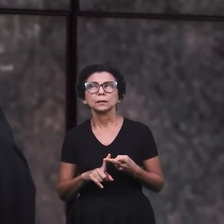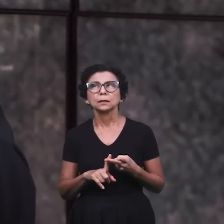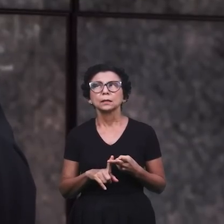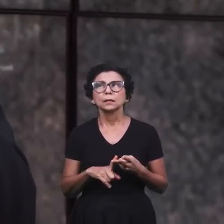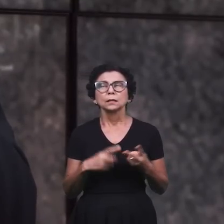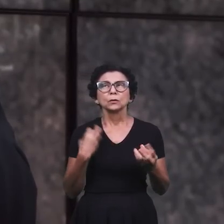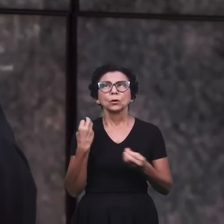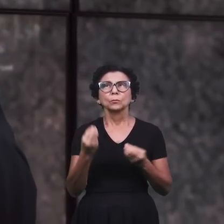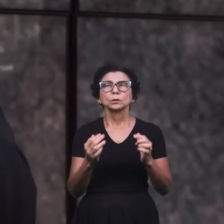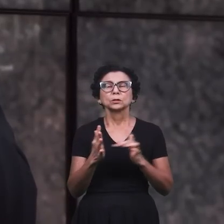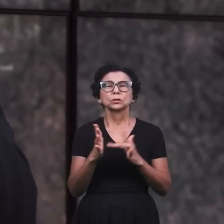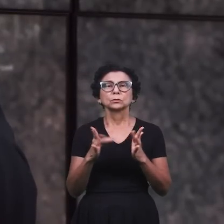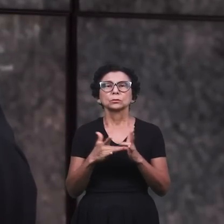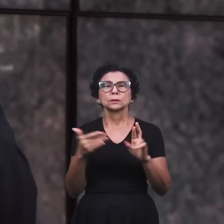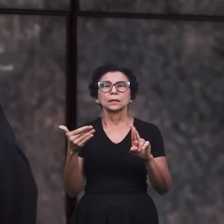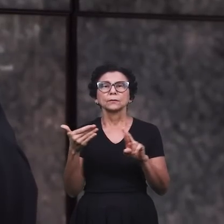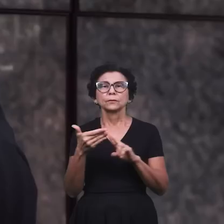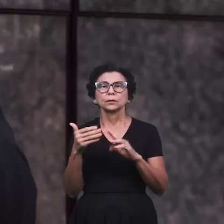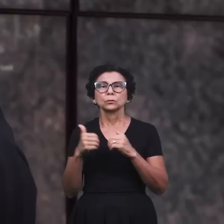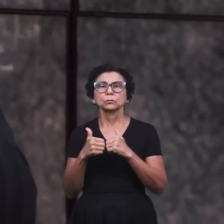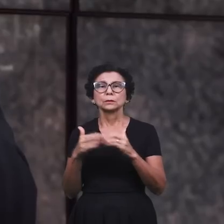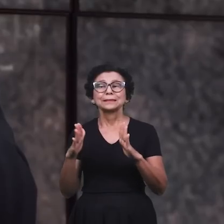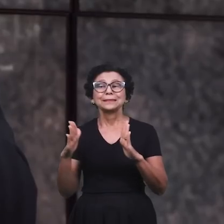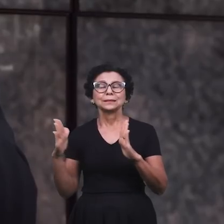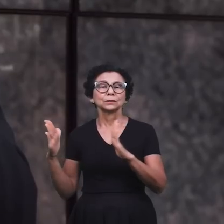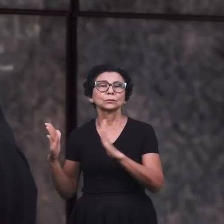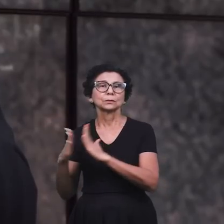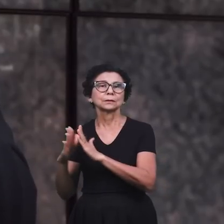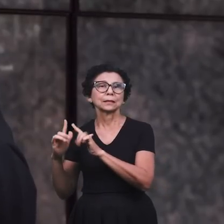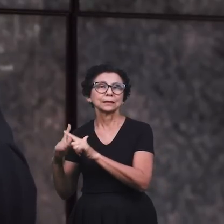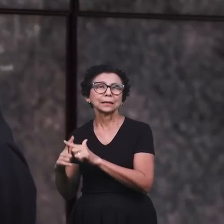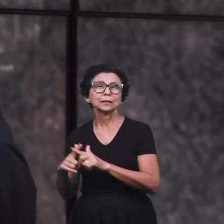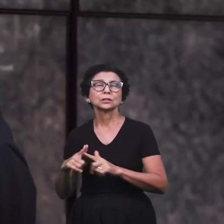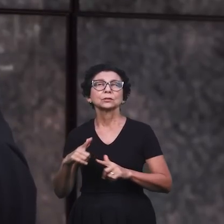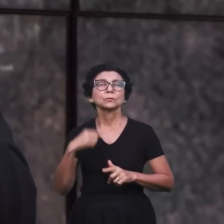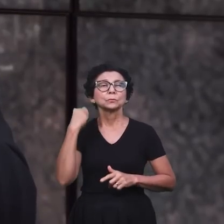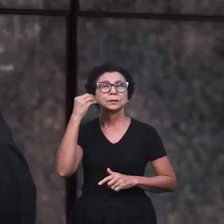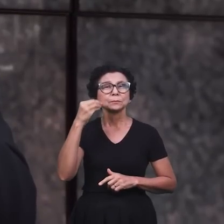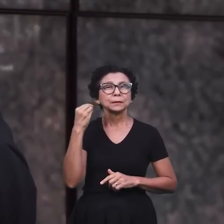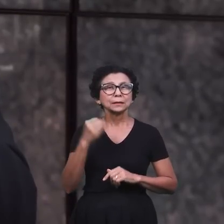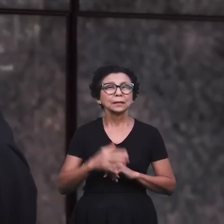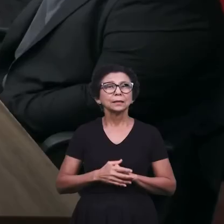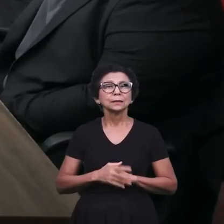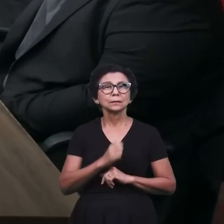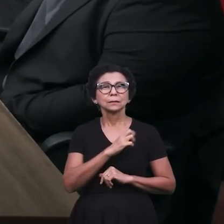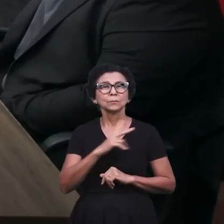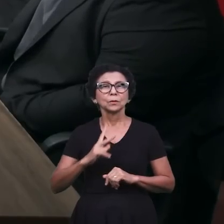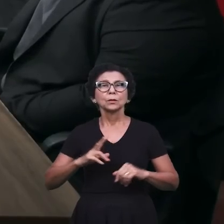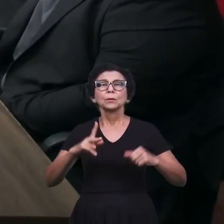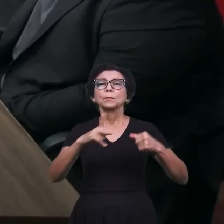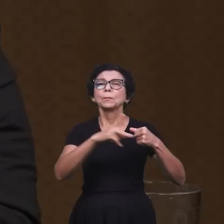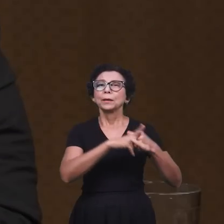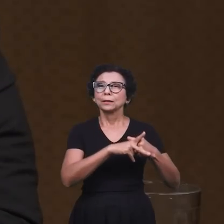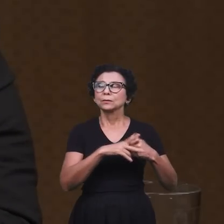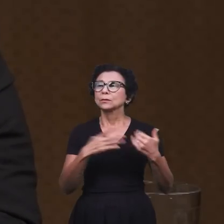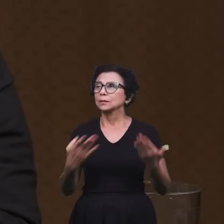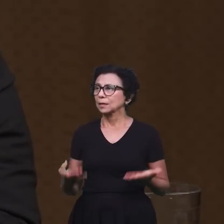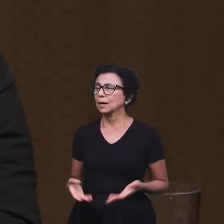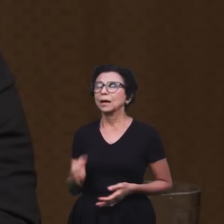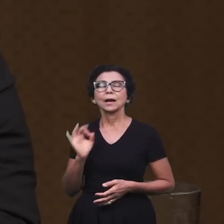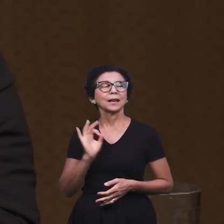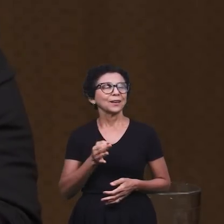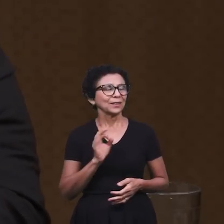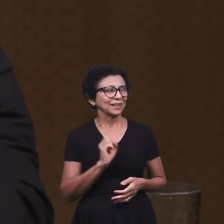igreja, que foi lá numa experiência com o apóstolo Pedro, né? Exatamente. Então, pastor Serlon, por favor. Amém, pastor